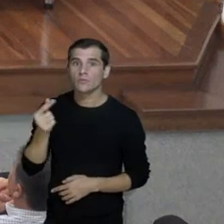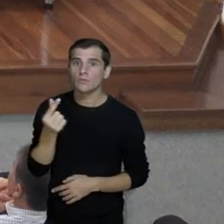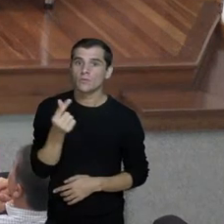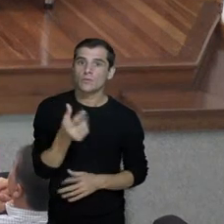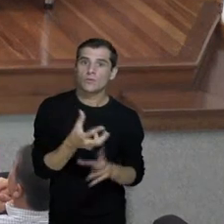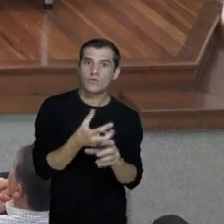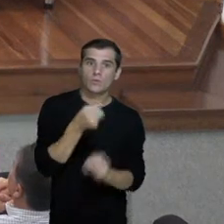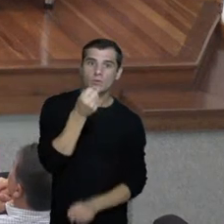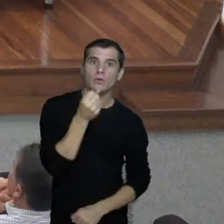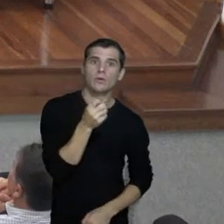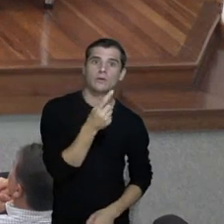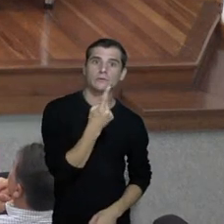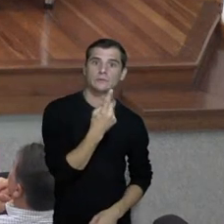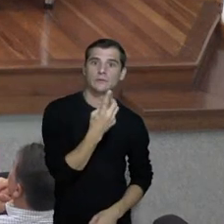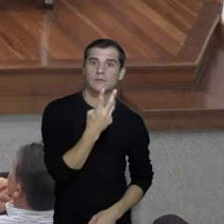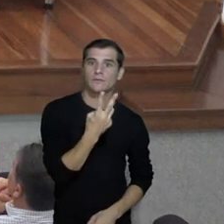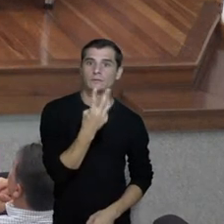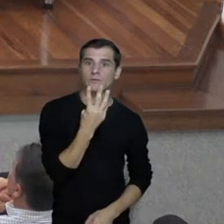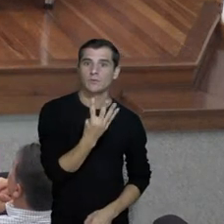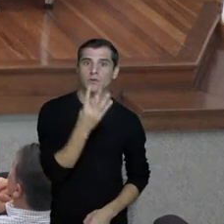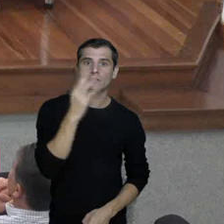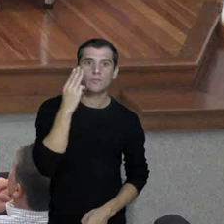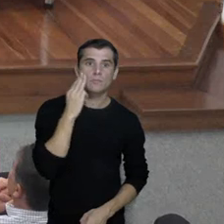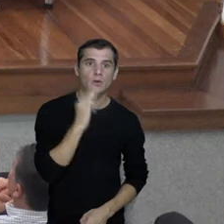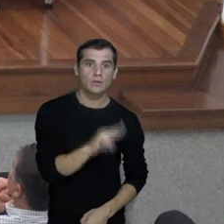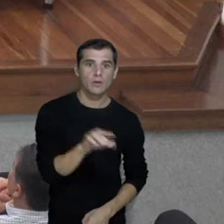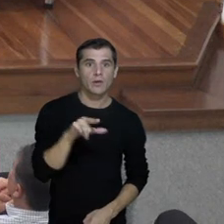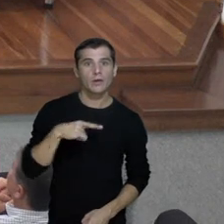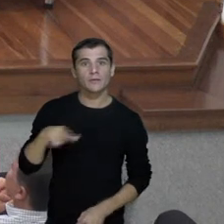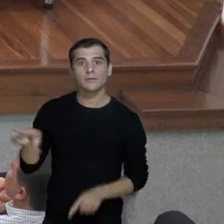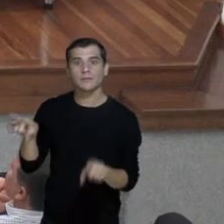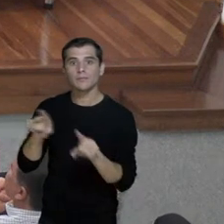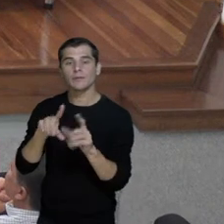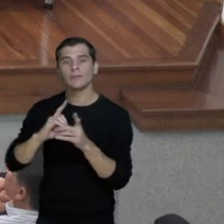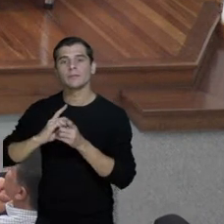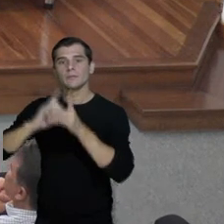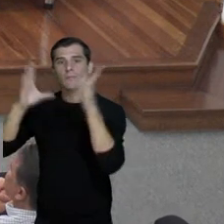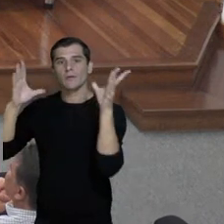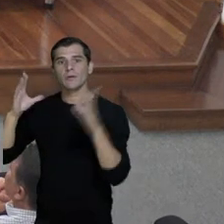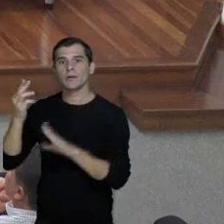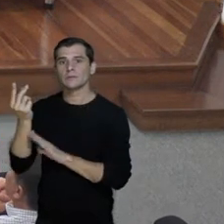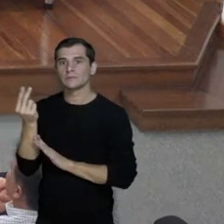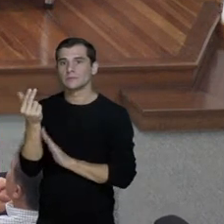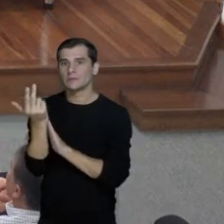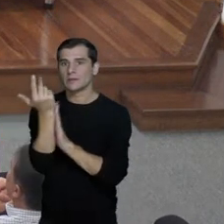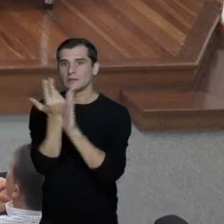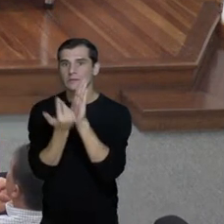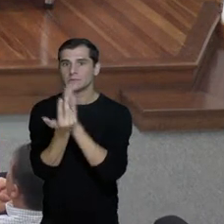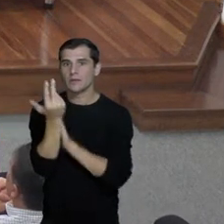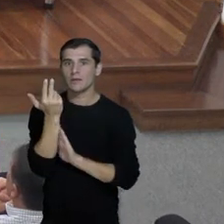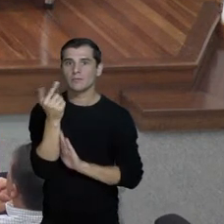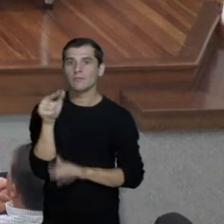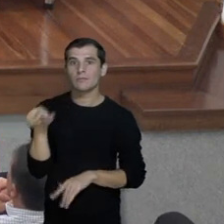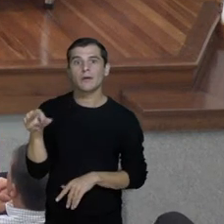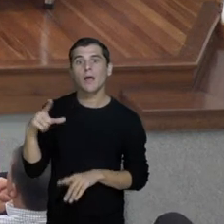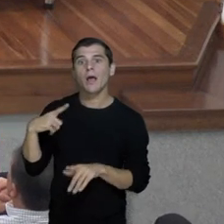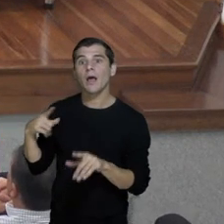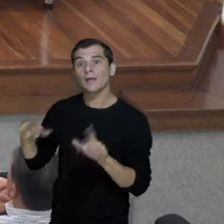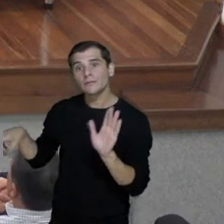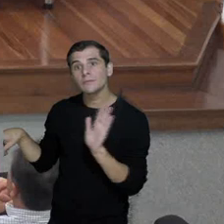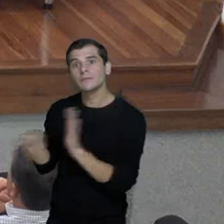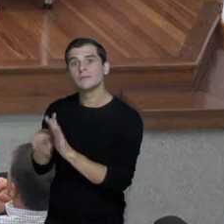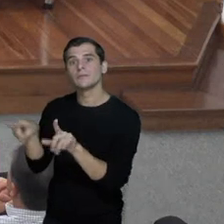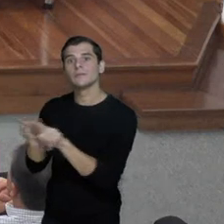eh e aí quando eu falo em democracia da arte É isso mesmo tirar o trabalho de um quadro e levar até mesmo para uma vassoura